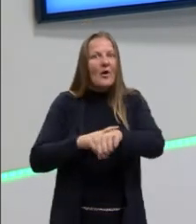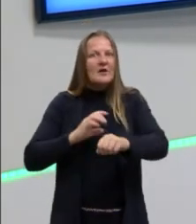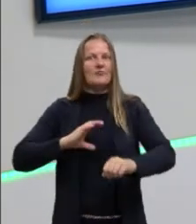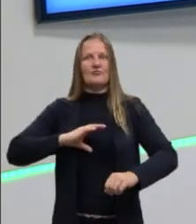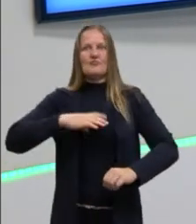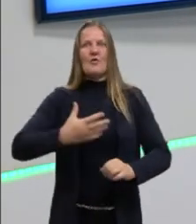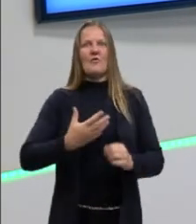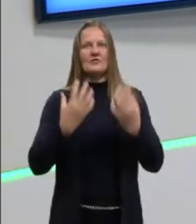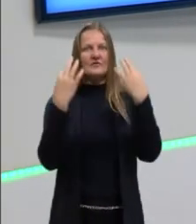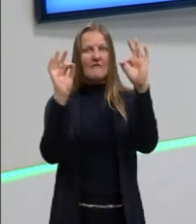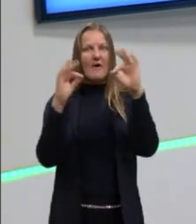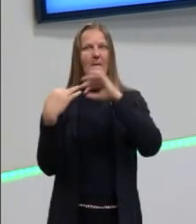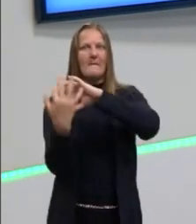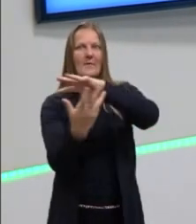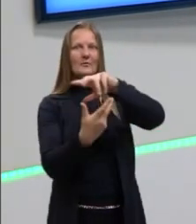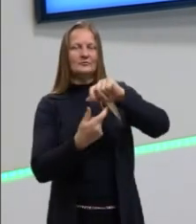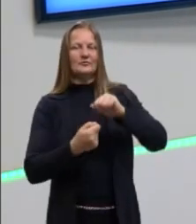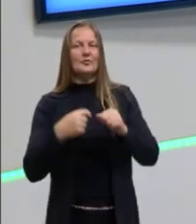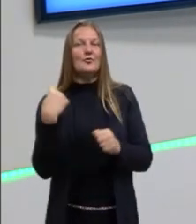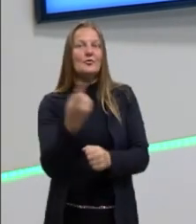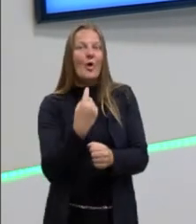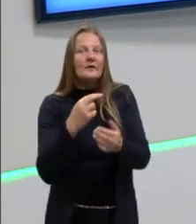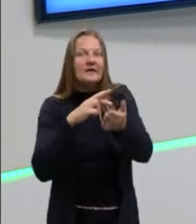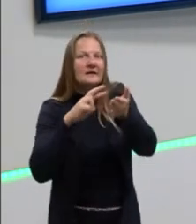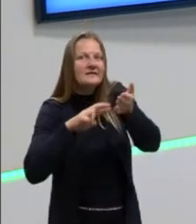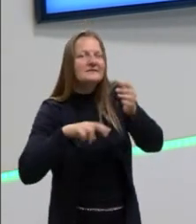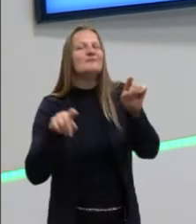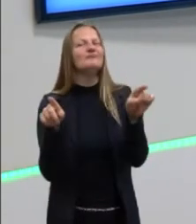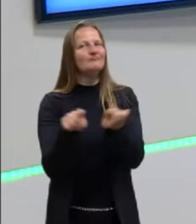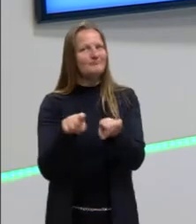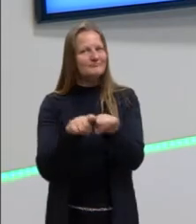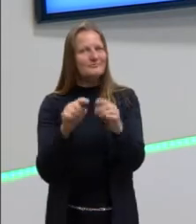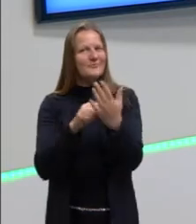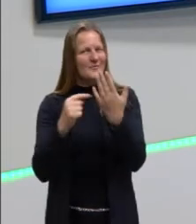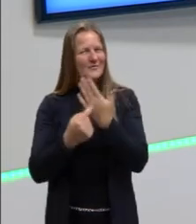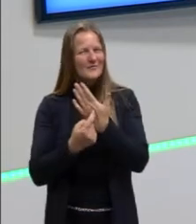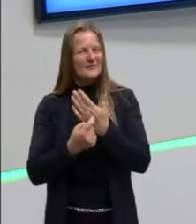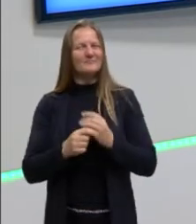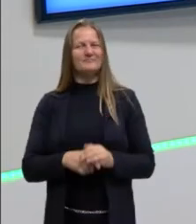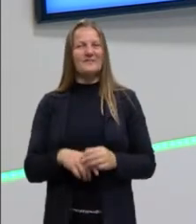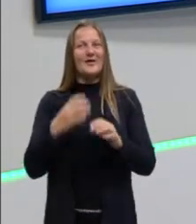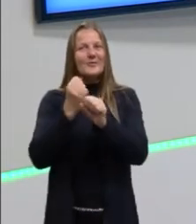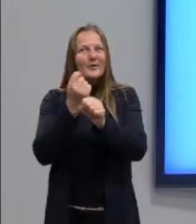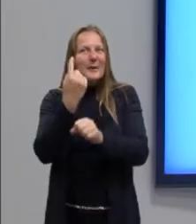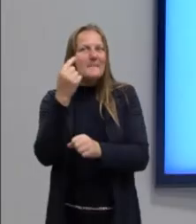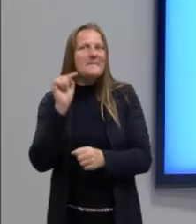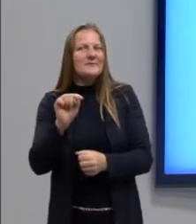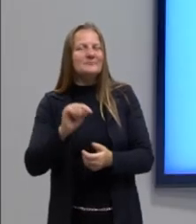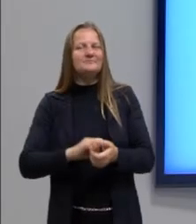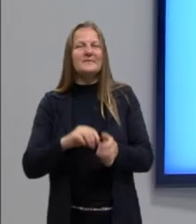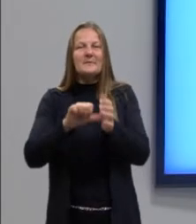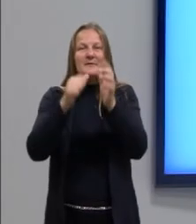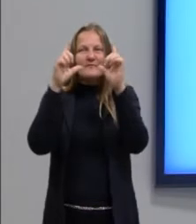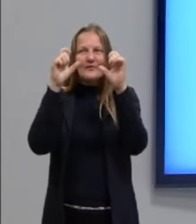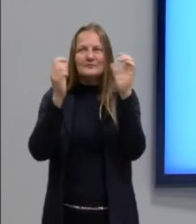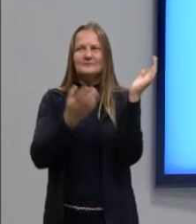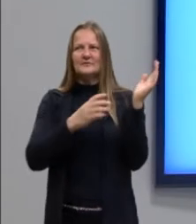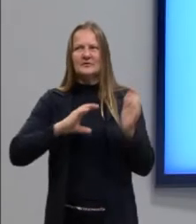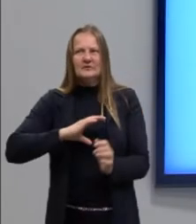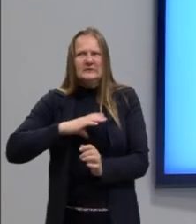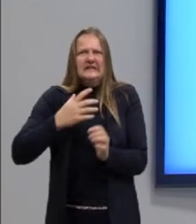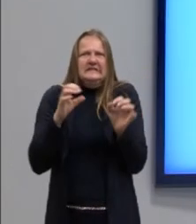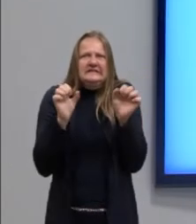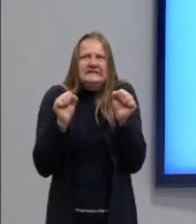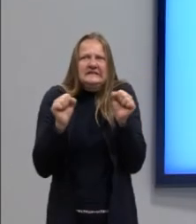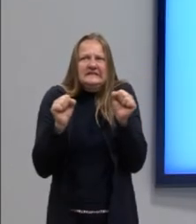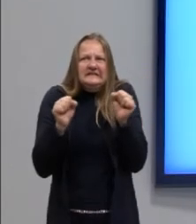o mundo nós vamos salvar a nossa redação para que ela e nessa primeira imagem do Coragem com